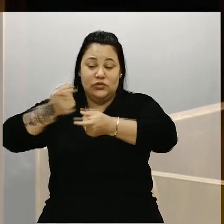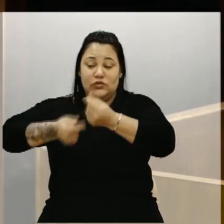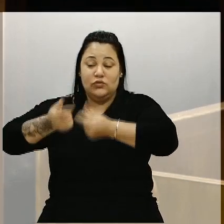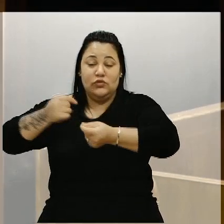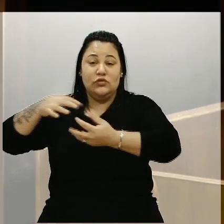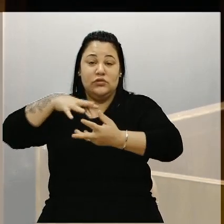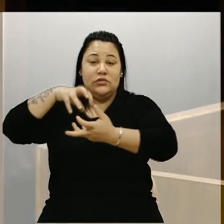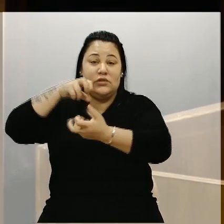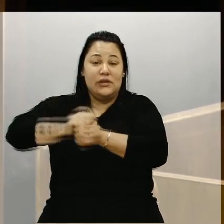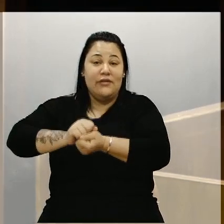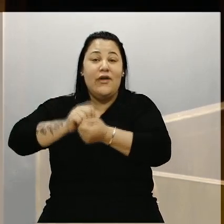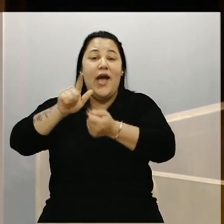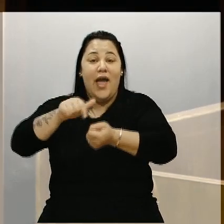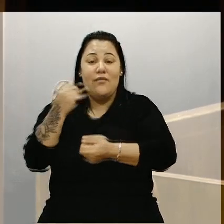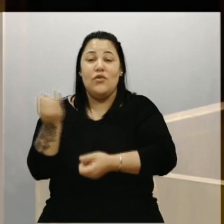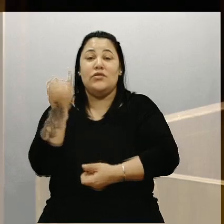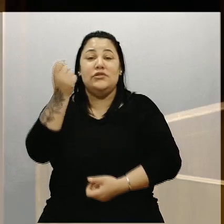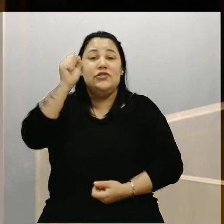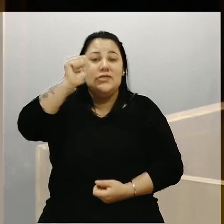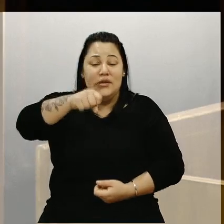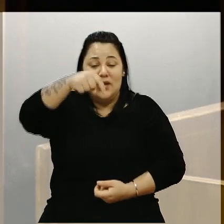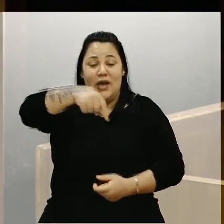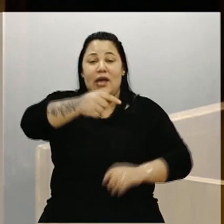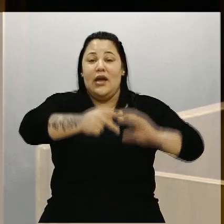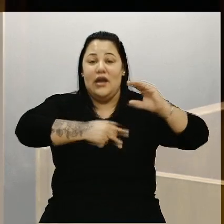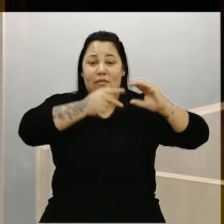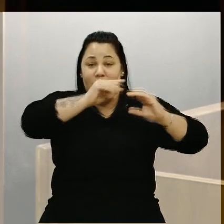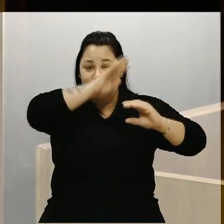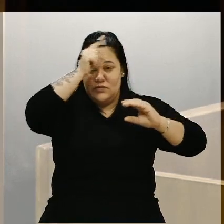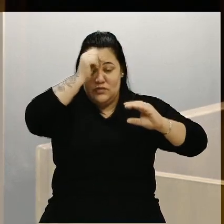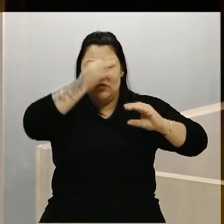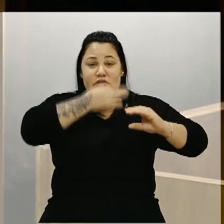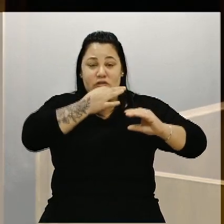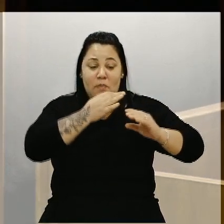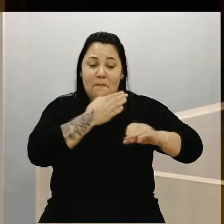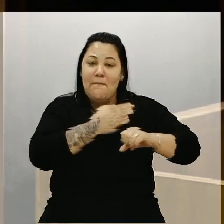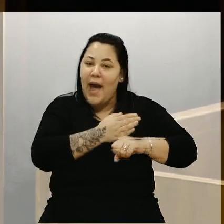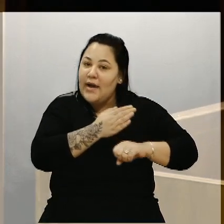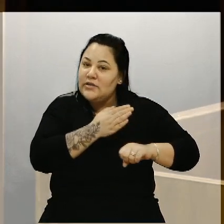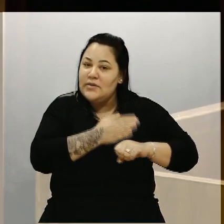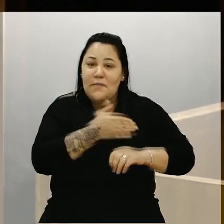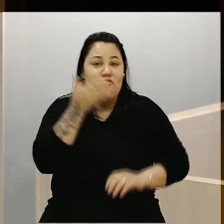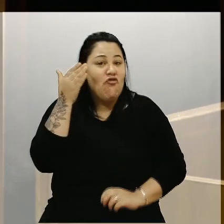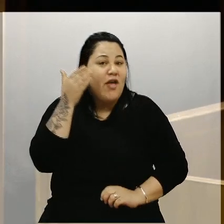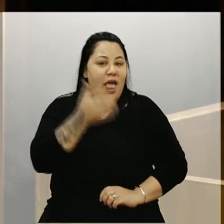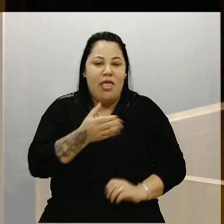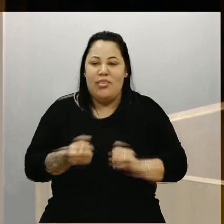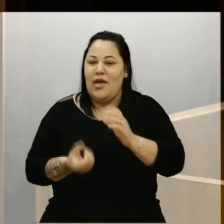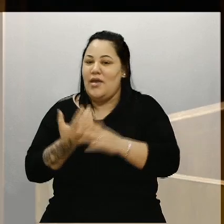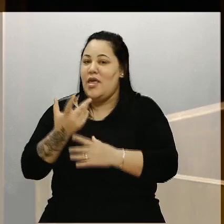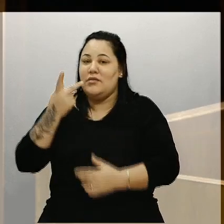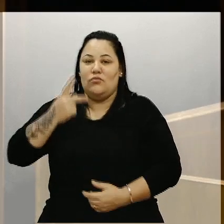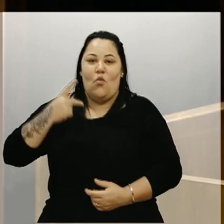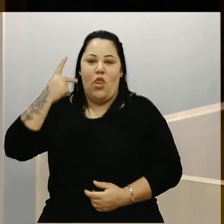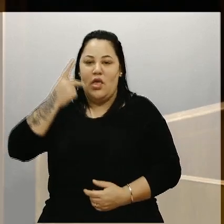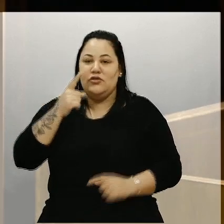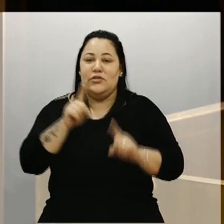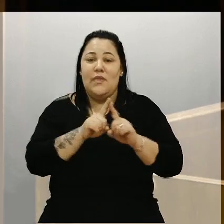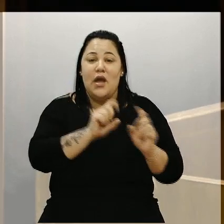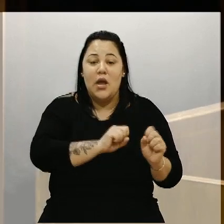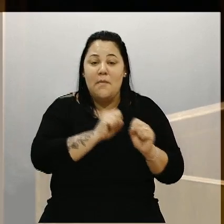fundamental que a Câmara Municipal de Caxias do Sul se envolva ativamente na criação de políticas que